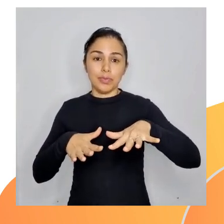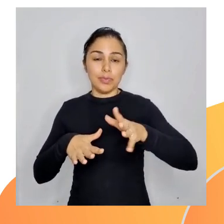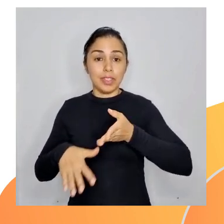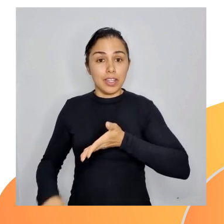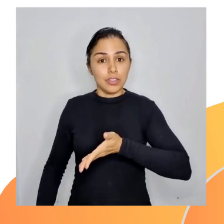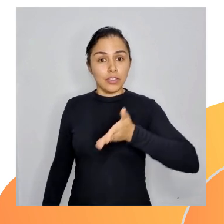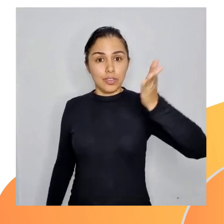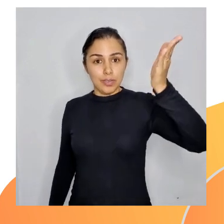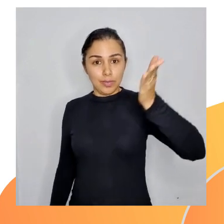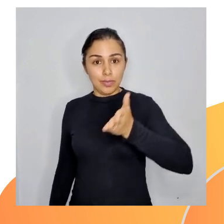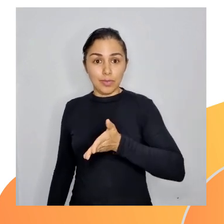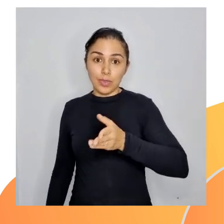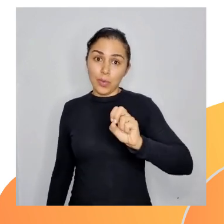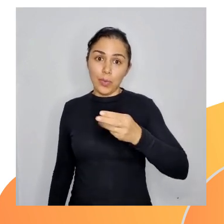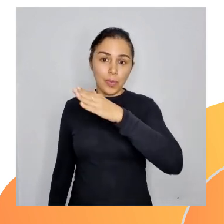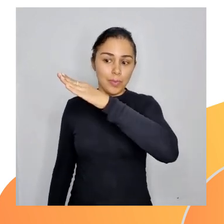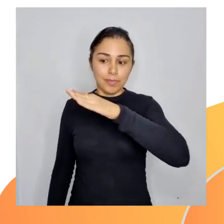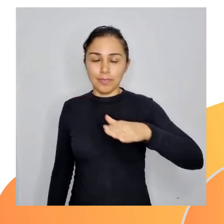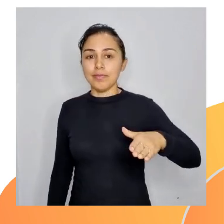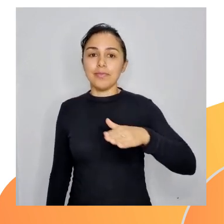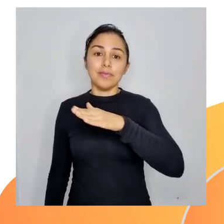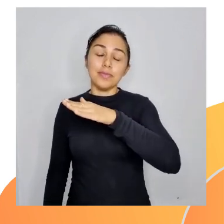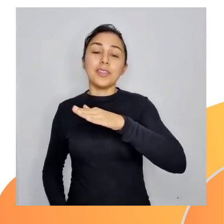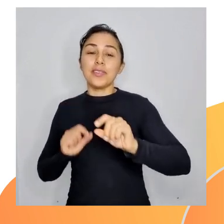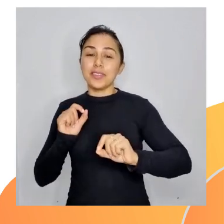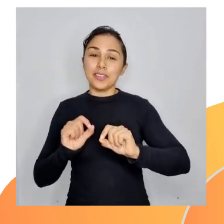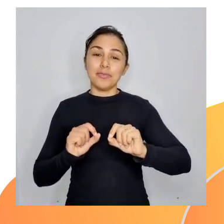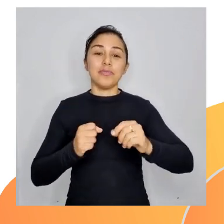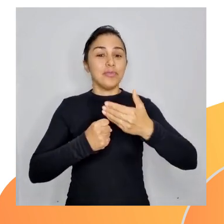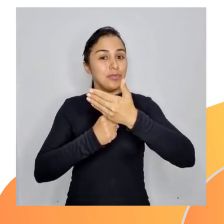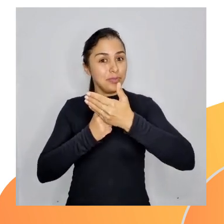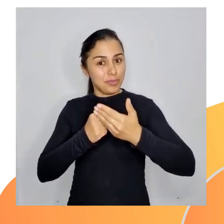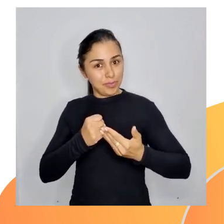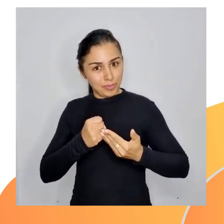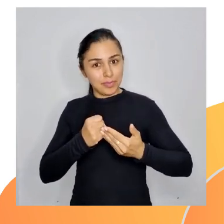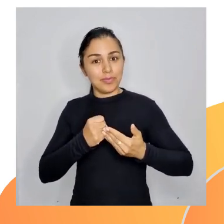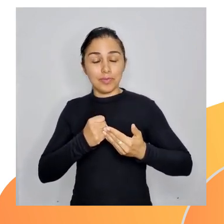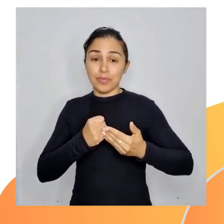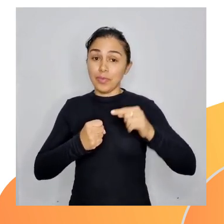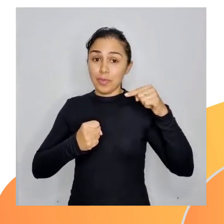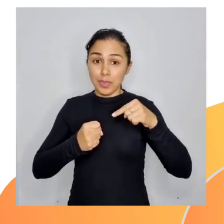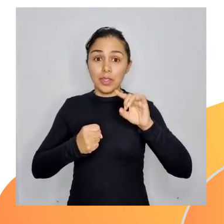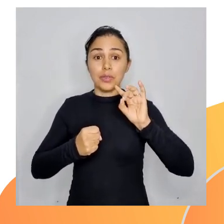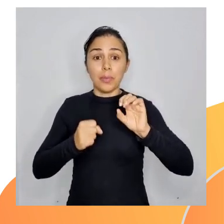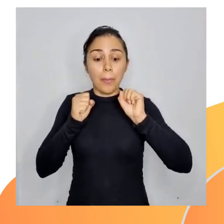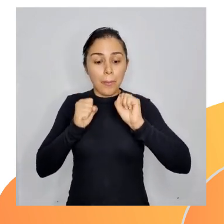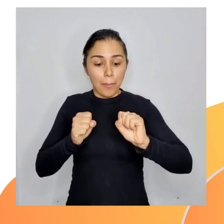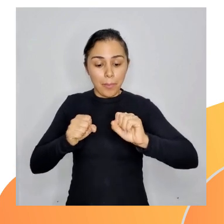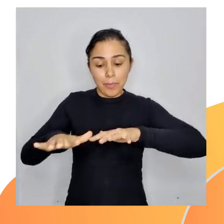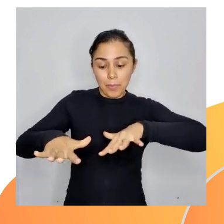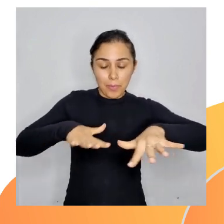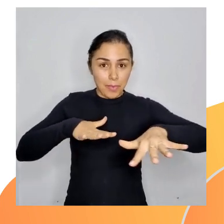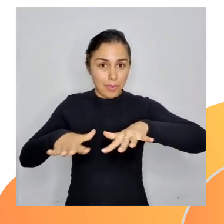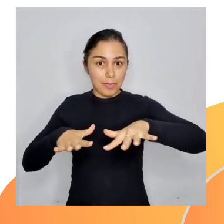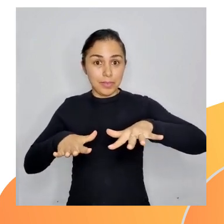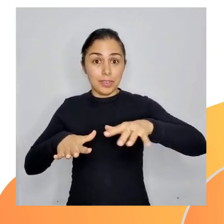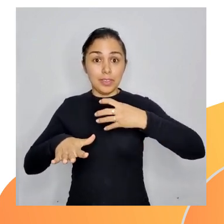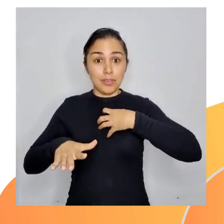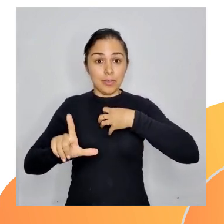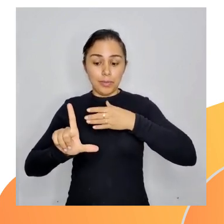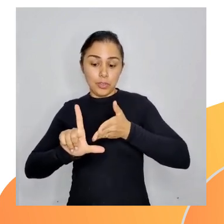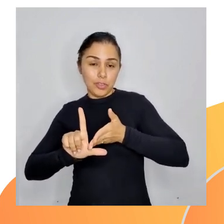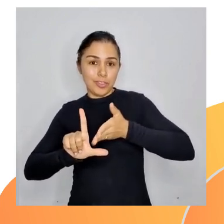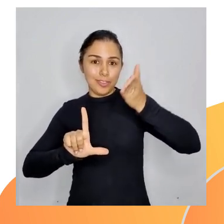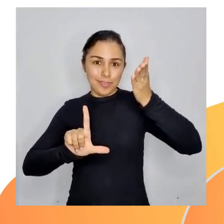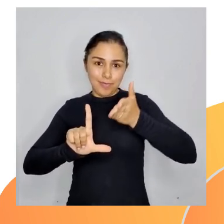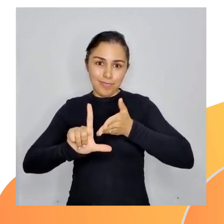em diagonal. Para o desenvolvimento do bispo, o bispo ele só vai poder se movimentar de maneira diagonal. Olha